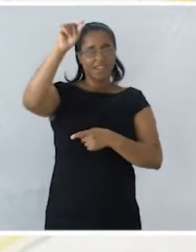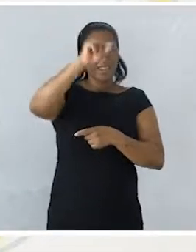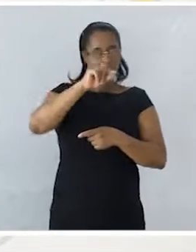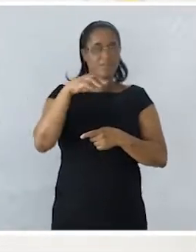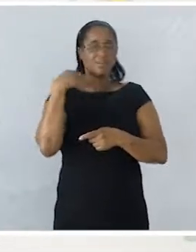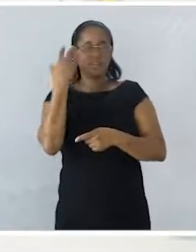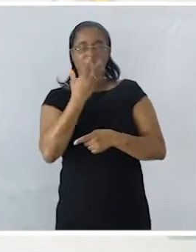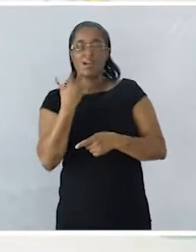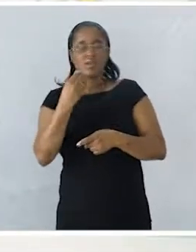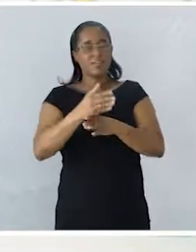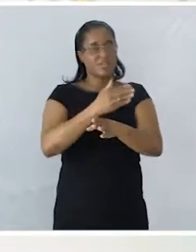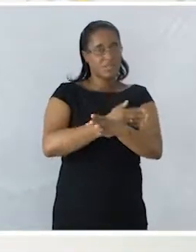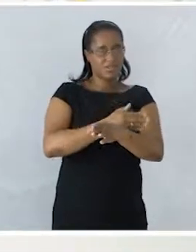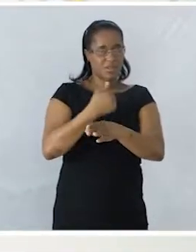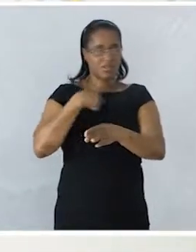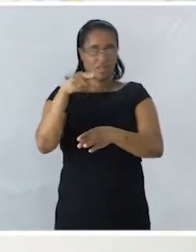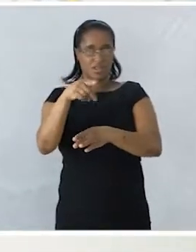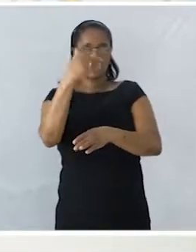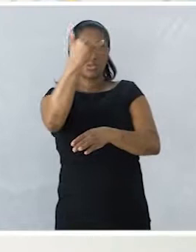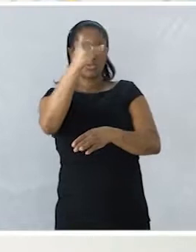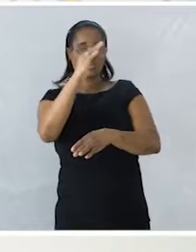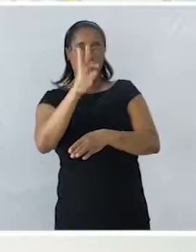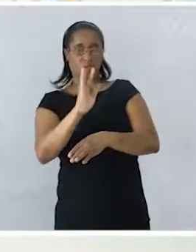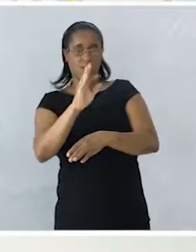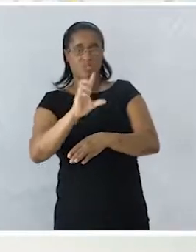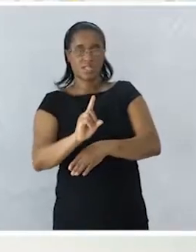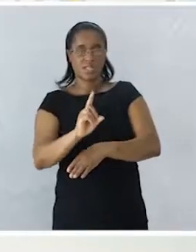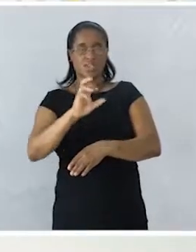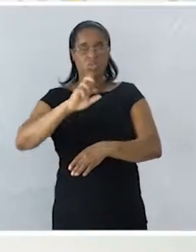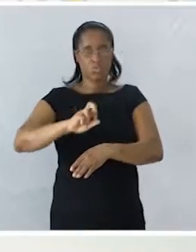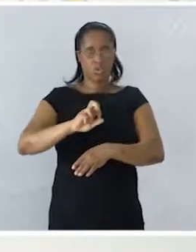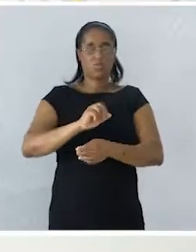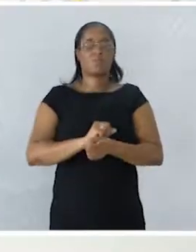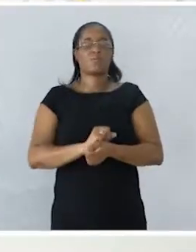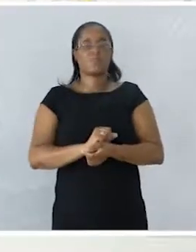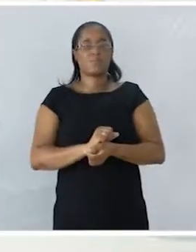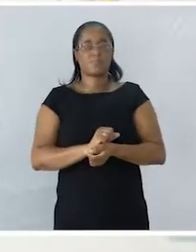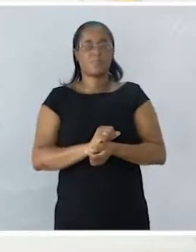aqui 2, 4, 6 e 8.